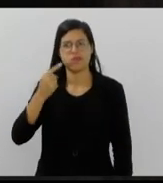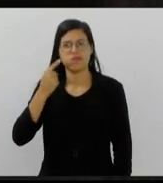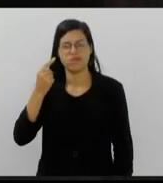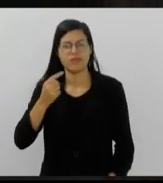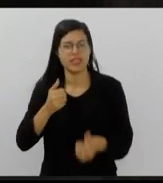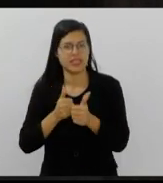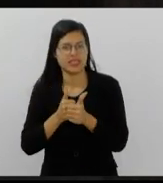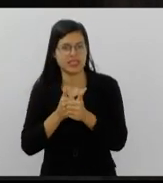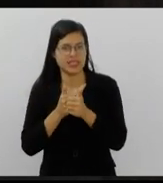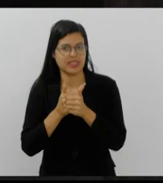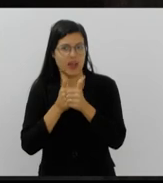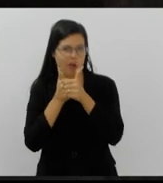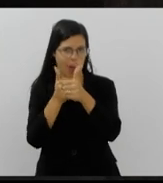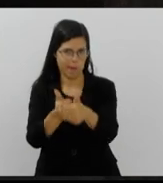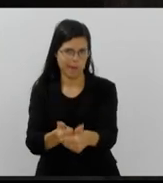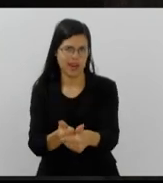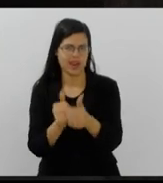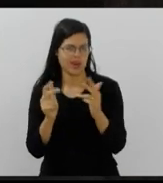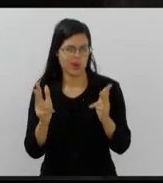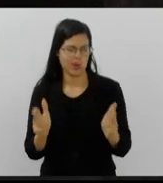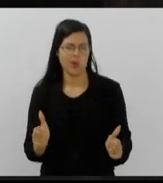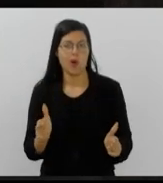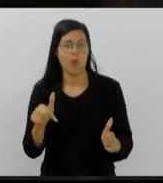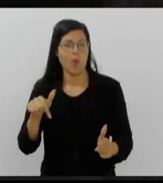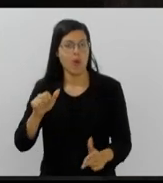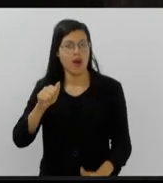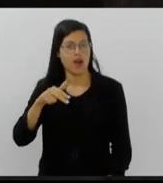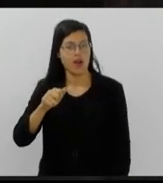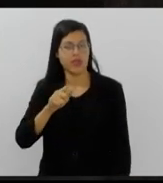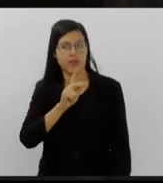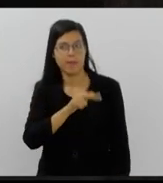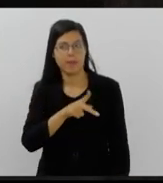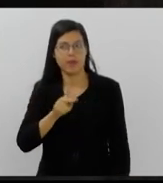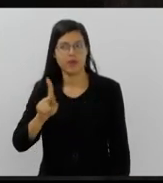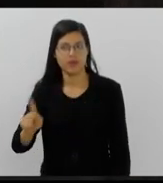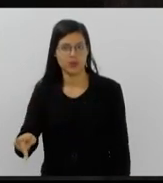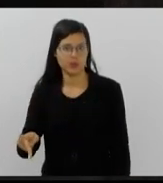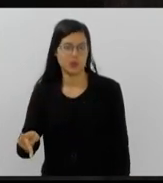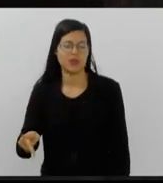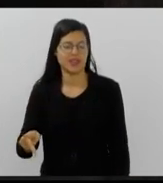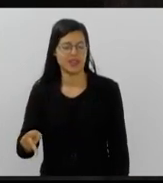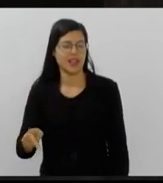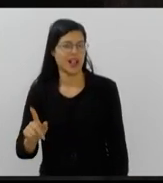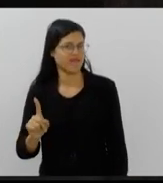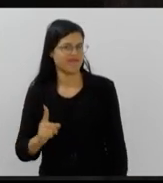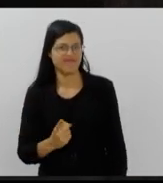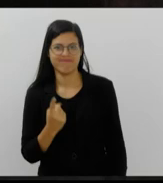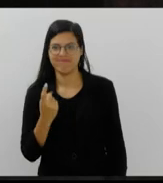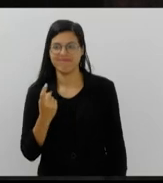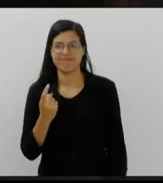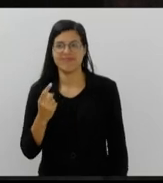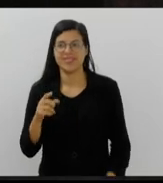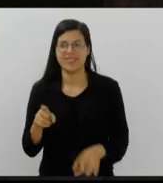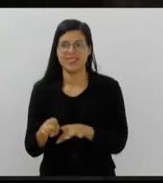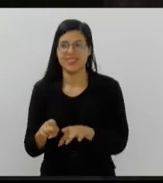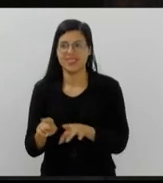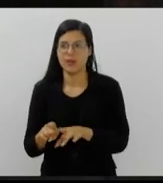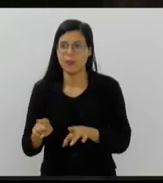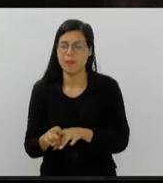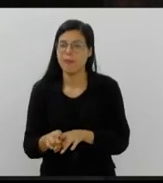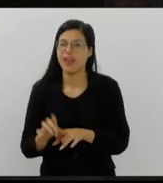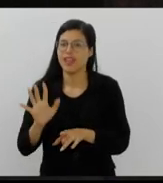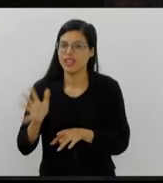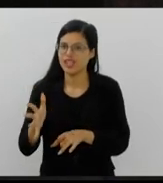seguir esse mesmo caminho. Ana é professora ímpar, a quem tenho a honra de também ladear numa caminhada